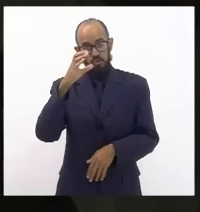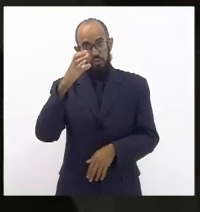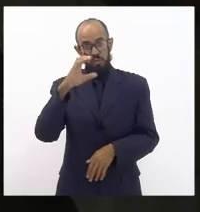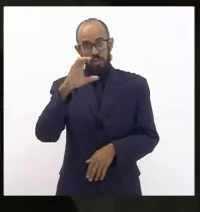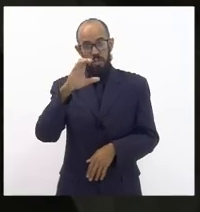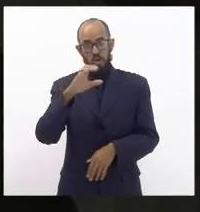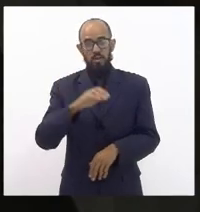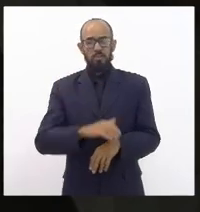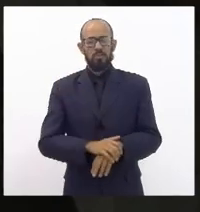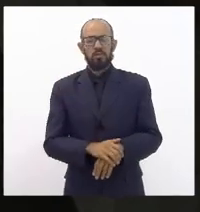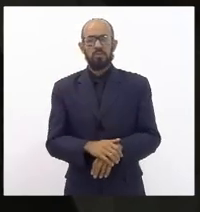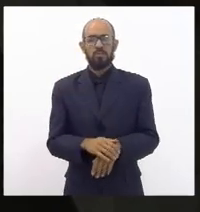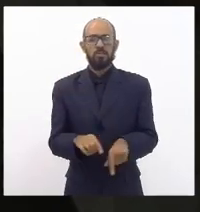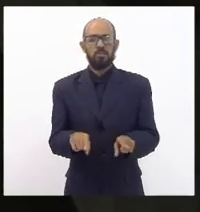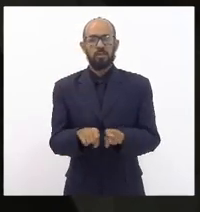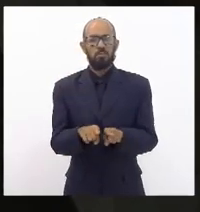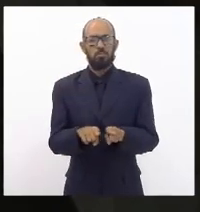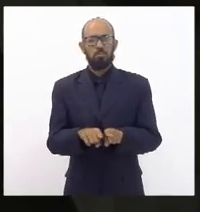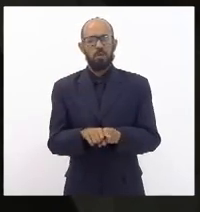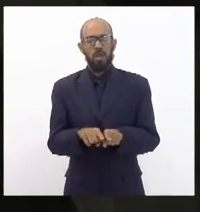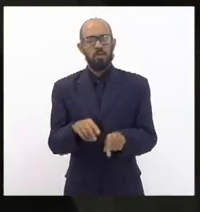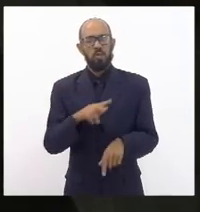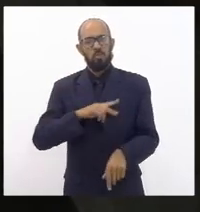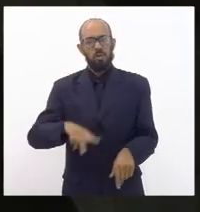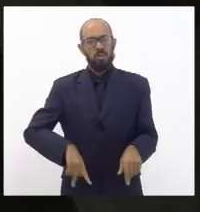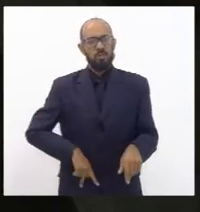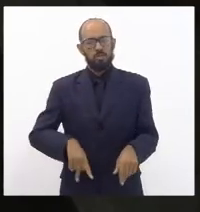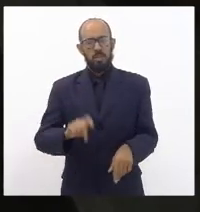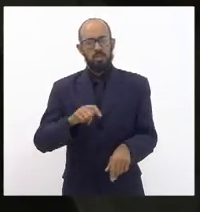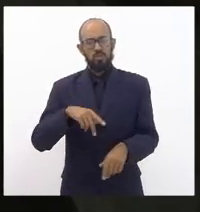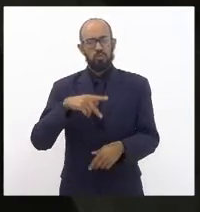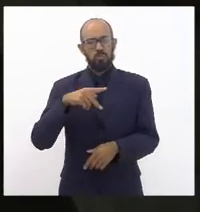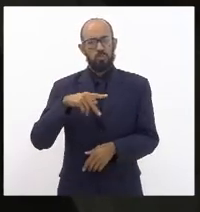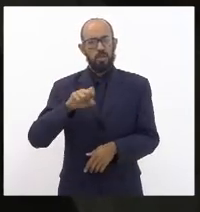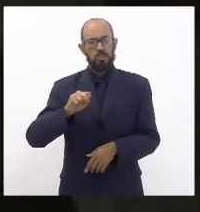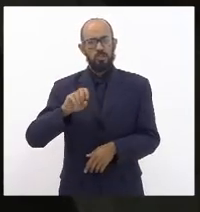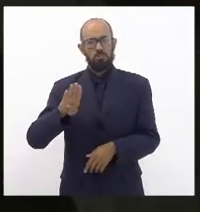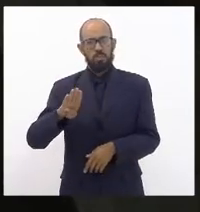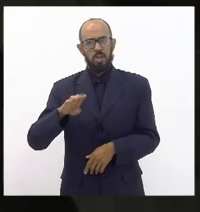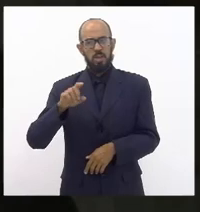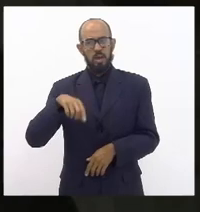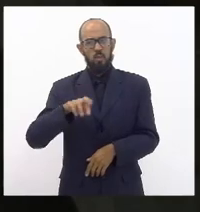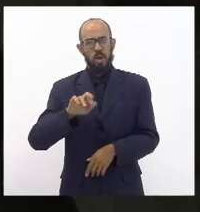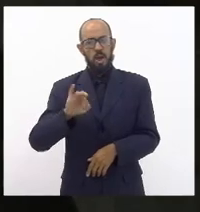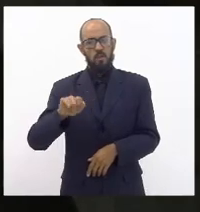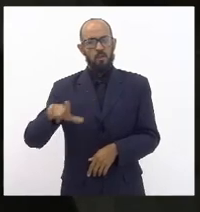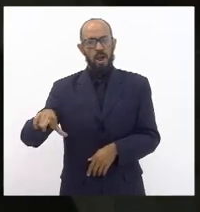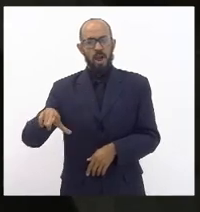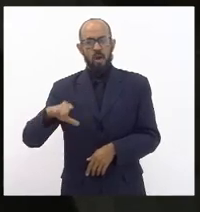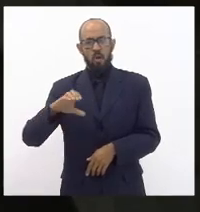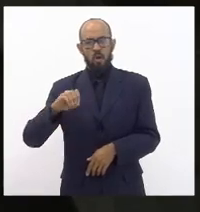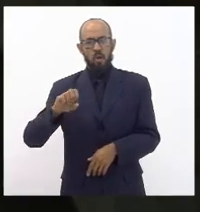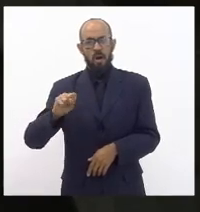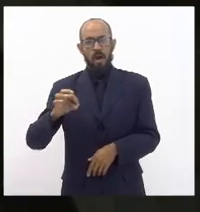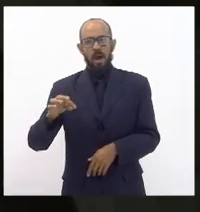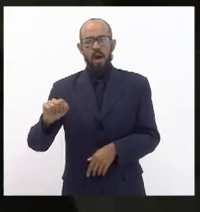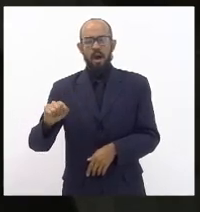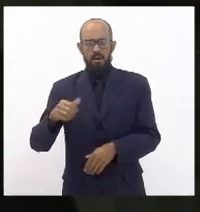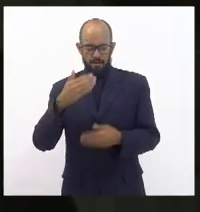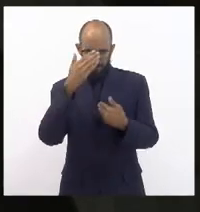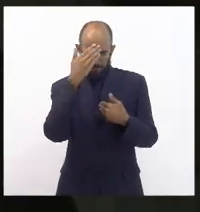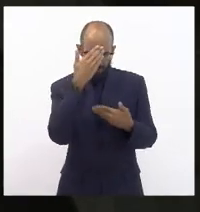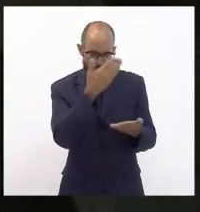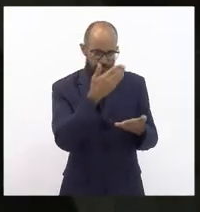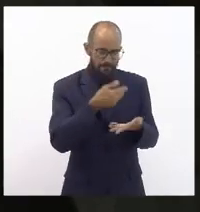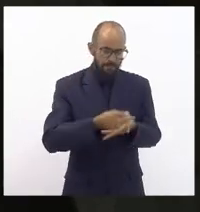e ele respirou o presidente do PSB de Niterói Rafael Costa agradecendo ao perceber de entrar